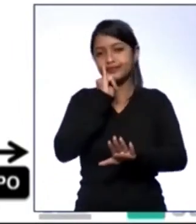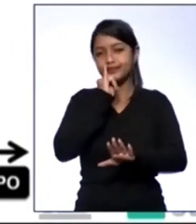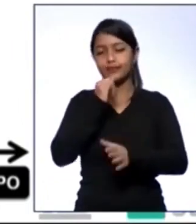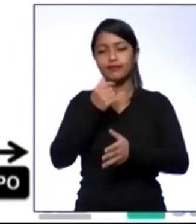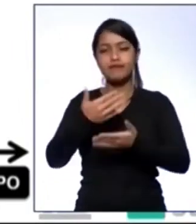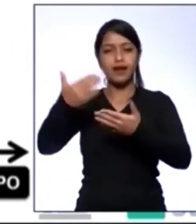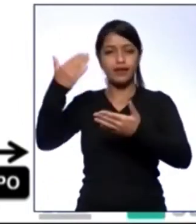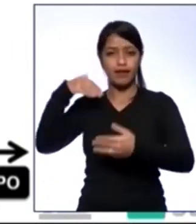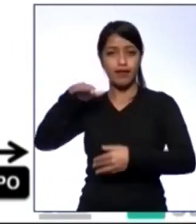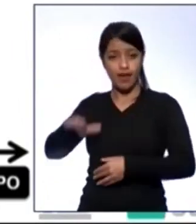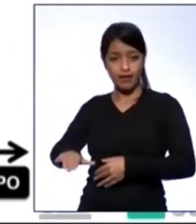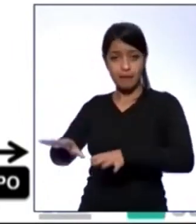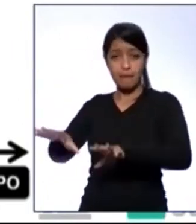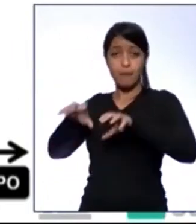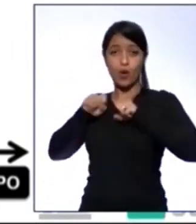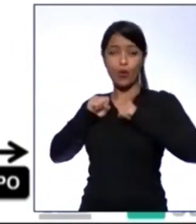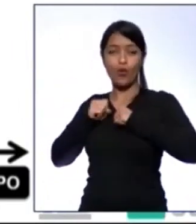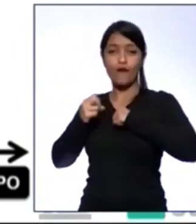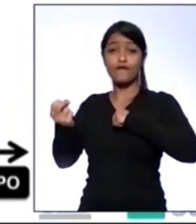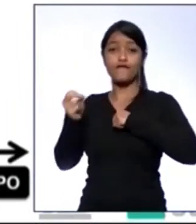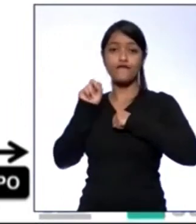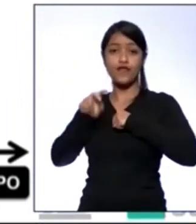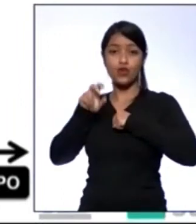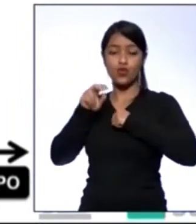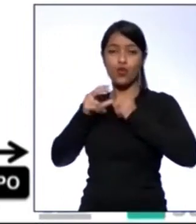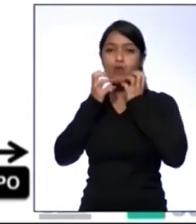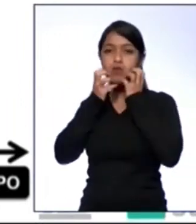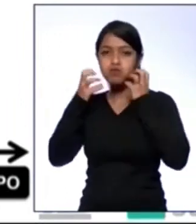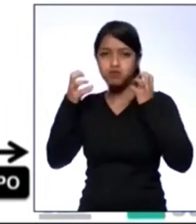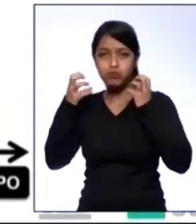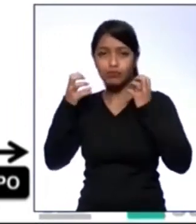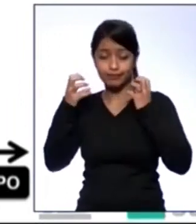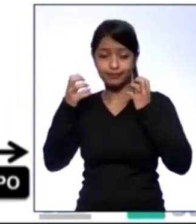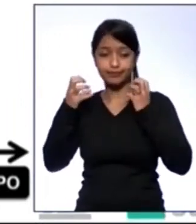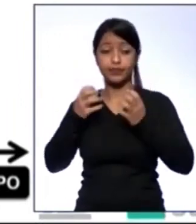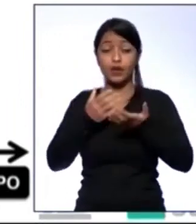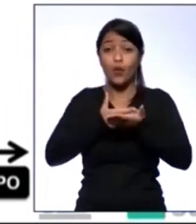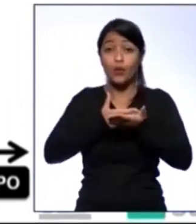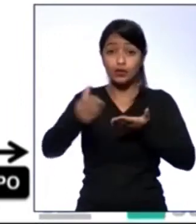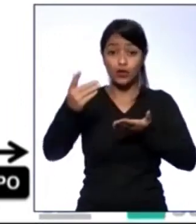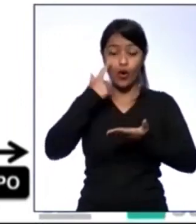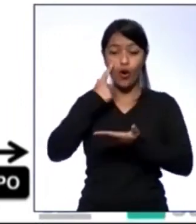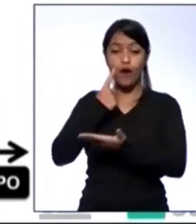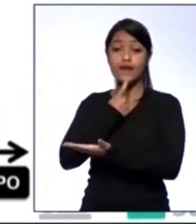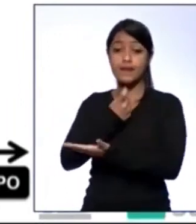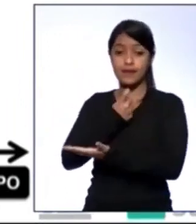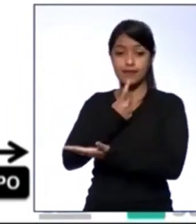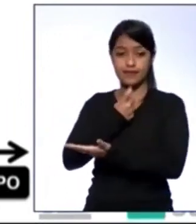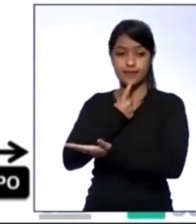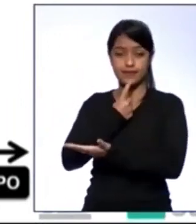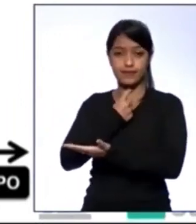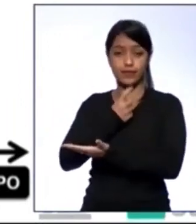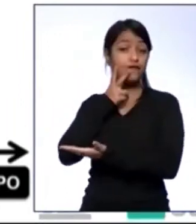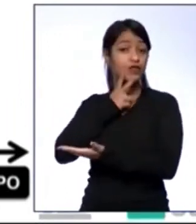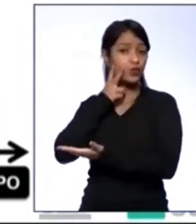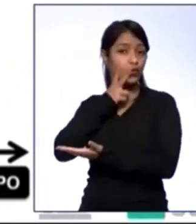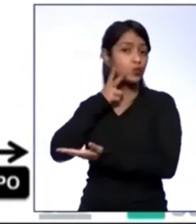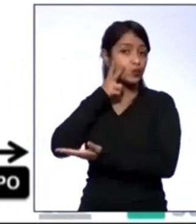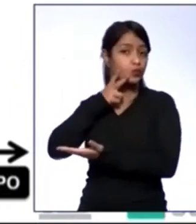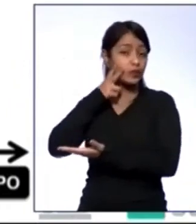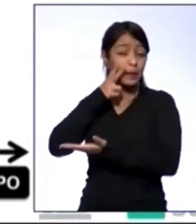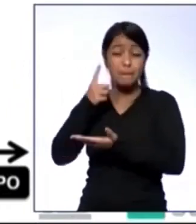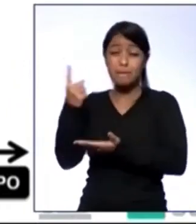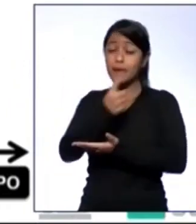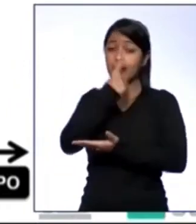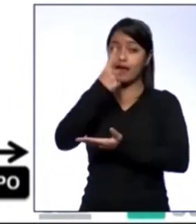Então, imagina que aqui foi o momento que eu entrei em contato com o vírus da cachumba. Esse foi meu primeiro contato com o antígeno. Eu entrei em contato com o